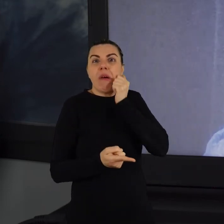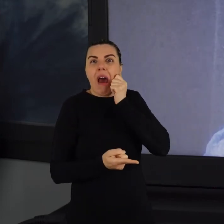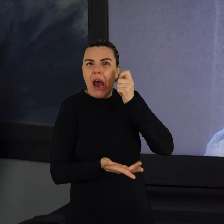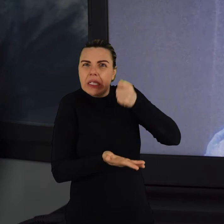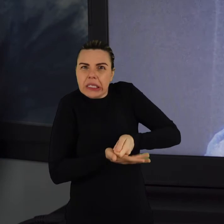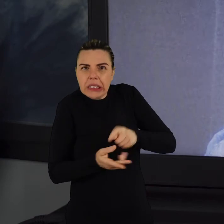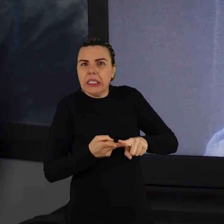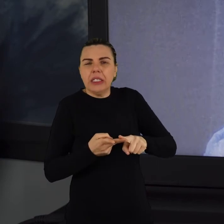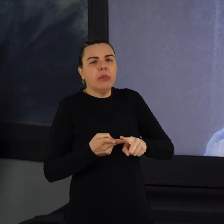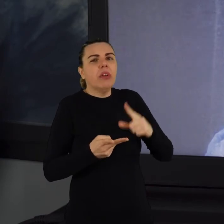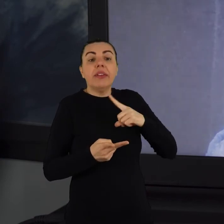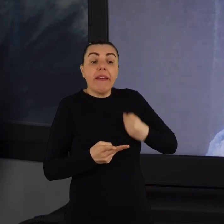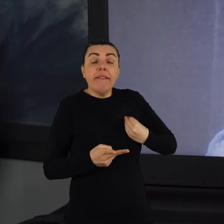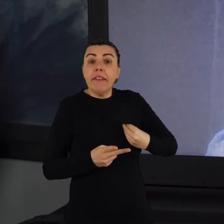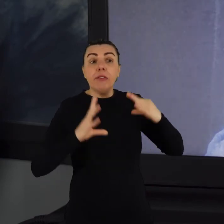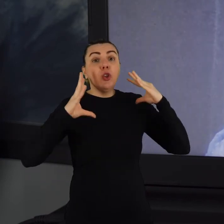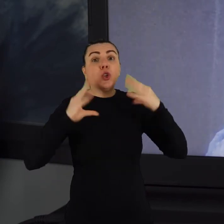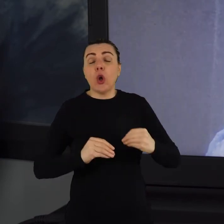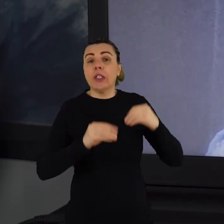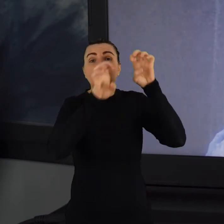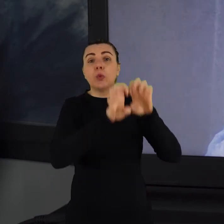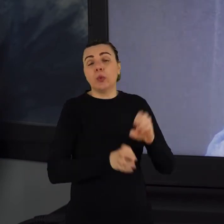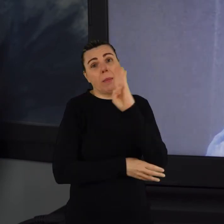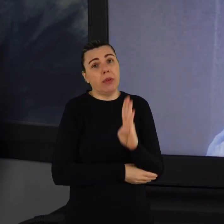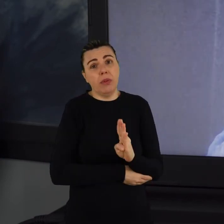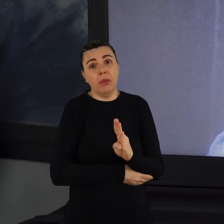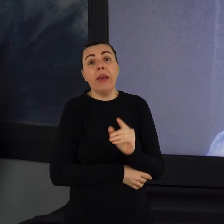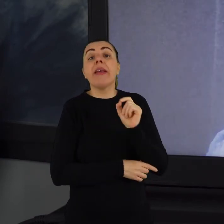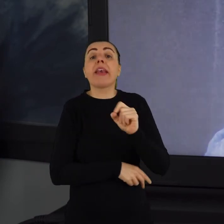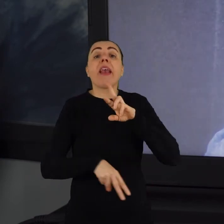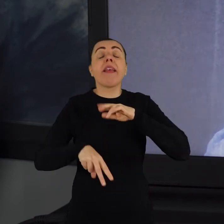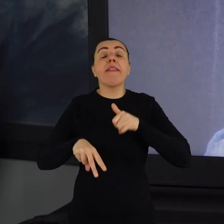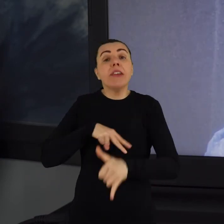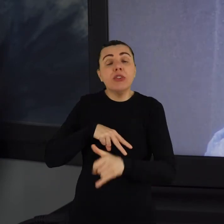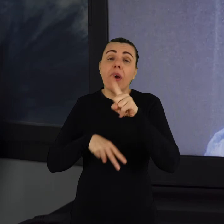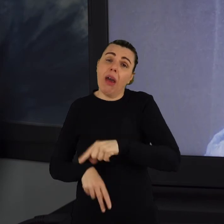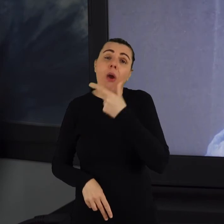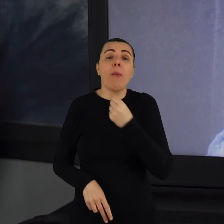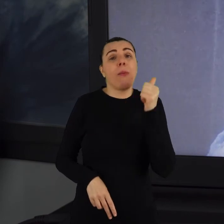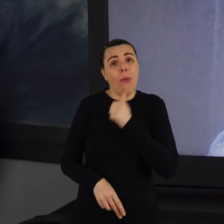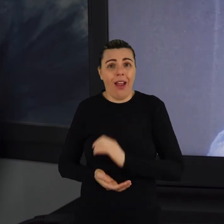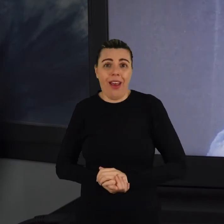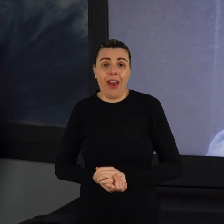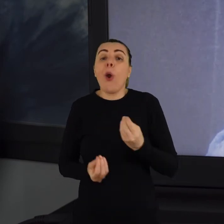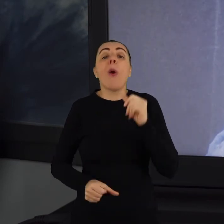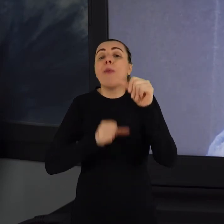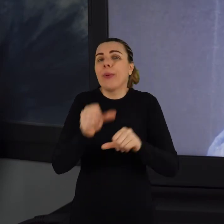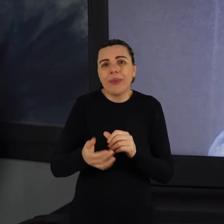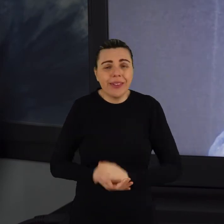todas as nossas estruturas, e tanto homens quanto mulheres são vítimas desse processo. E para a gente mudar isso, a gente